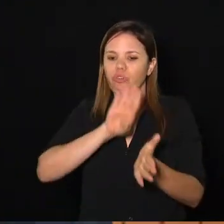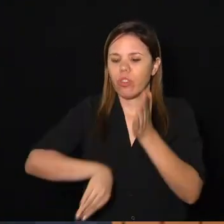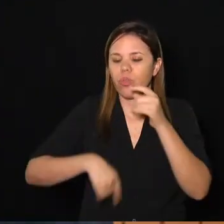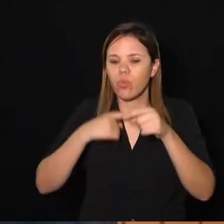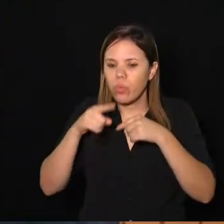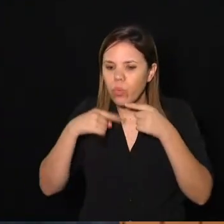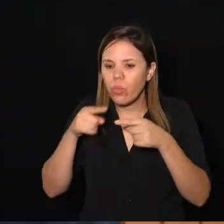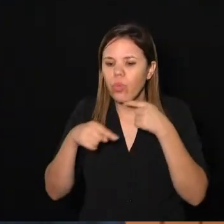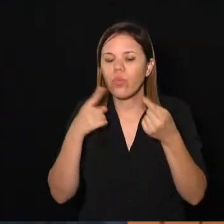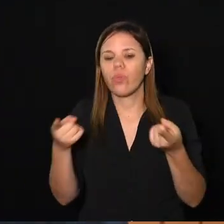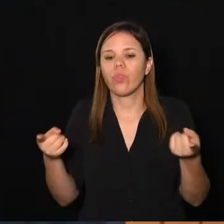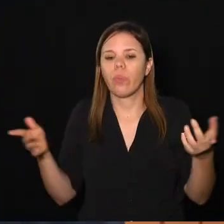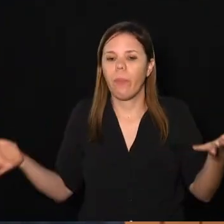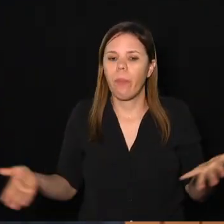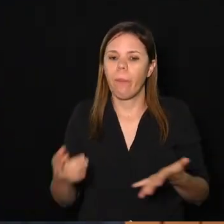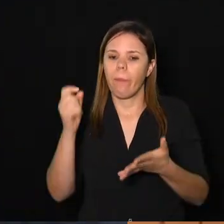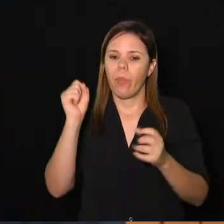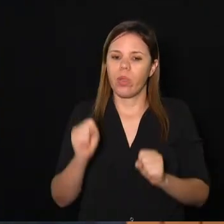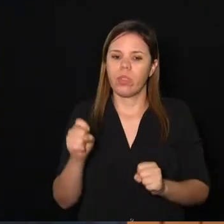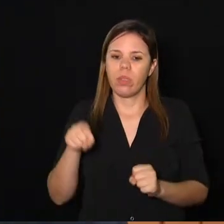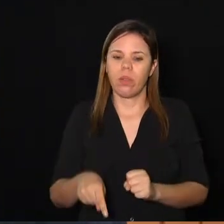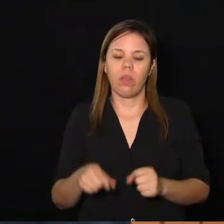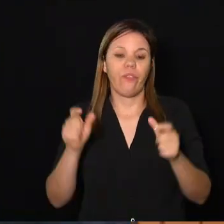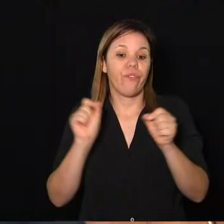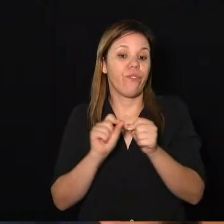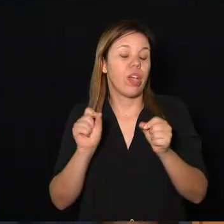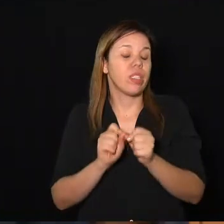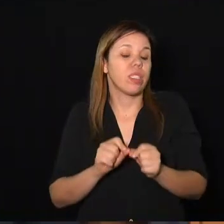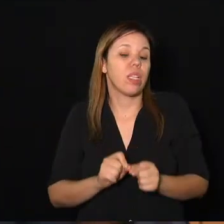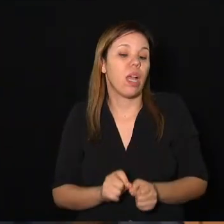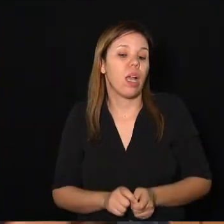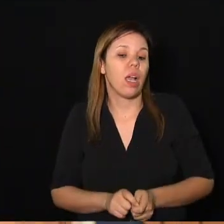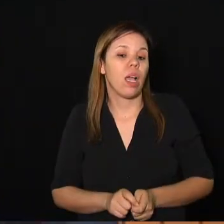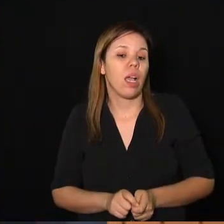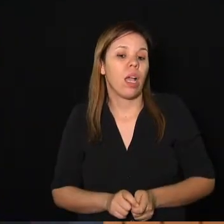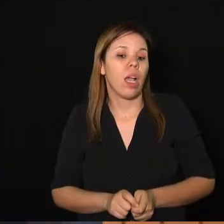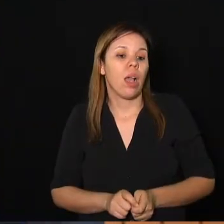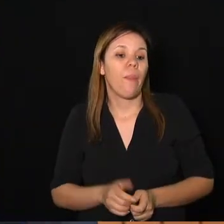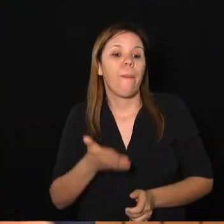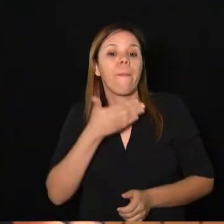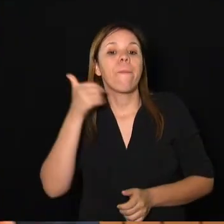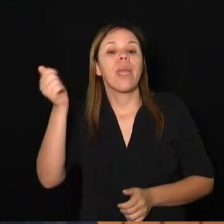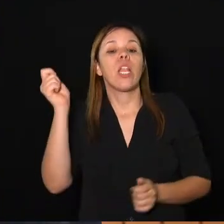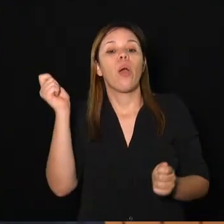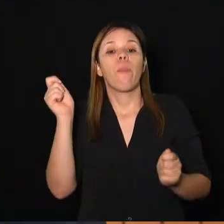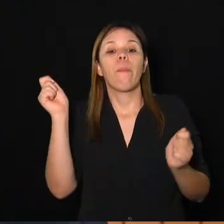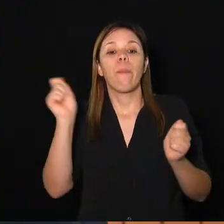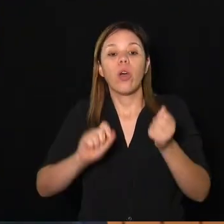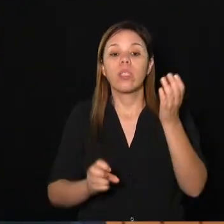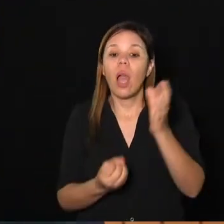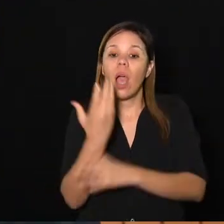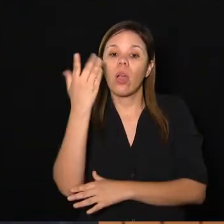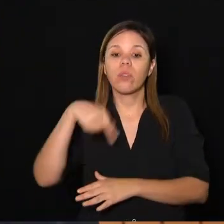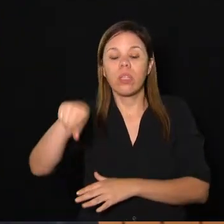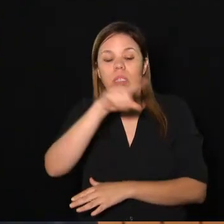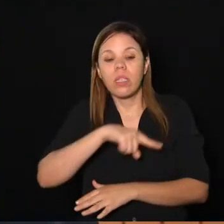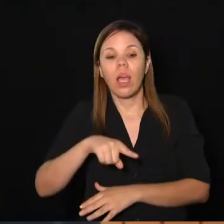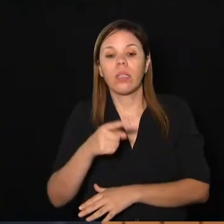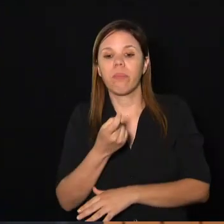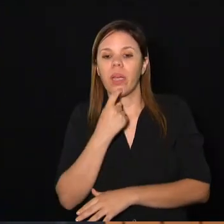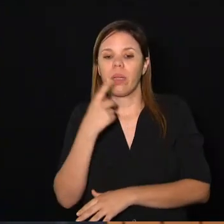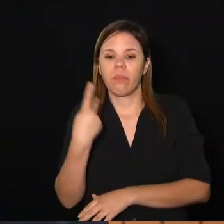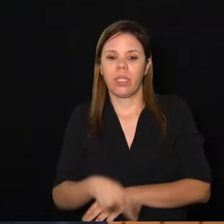aqui nesta casa fazer com que aquilo de melhor possa ser produzido para a cidade de Campinas